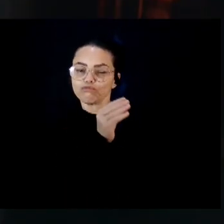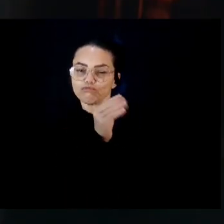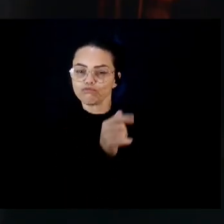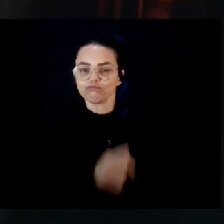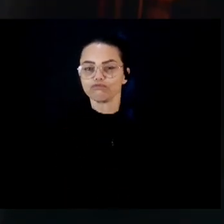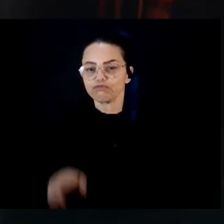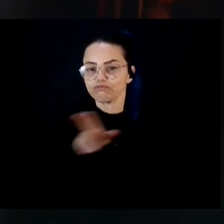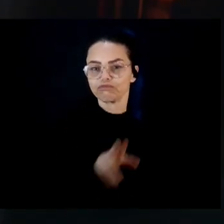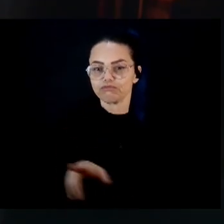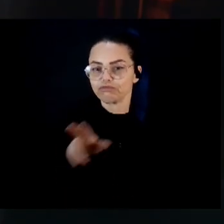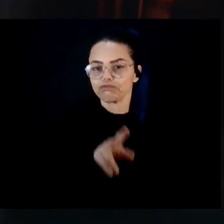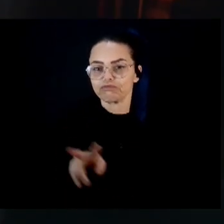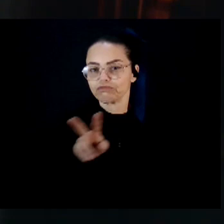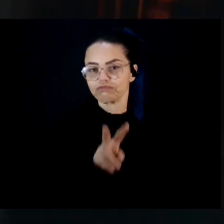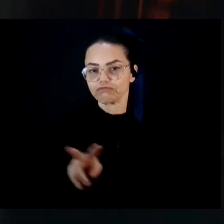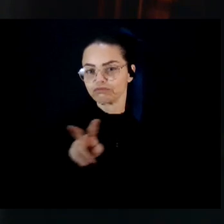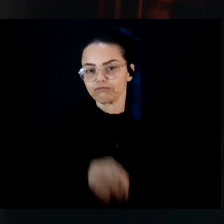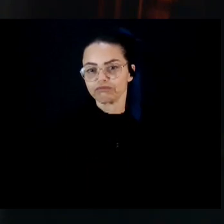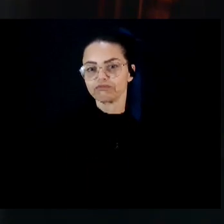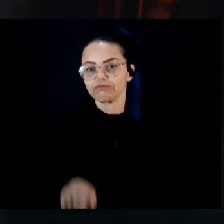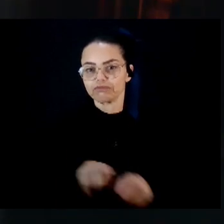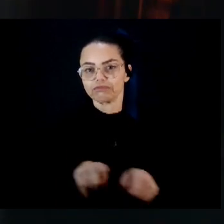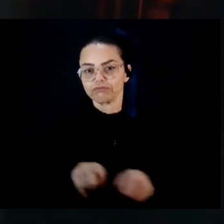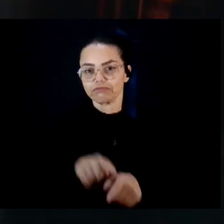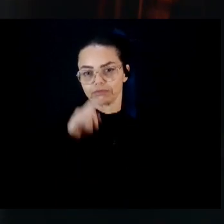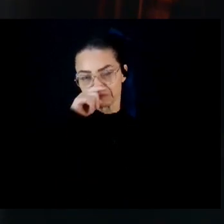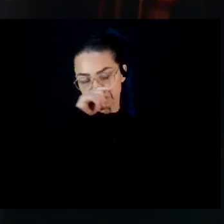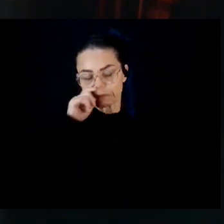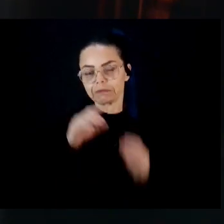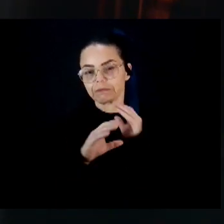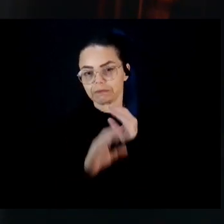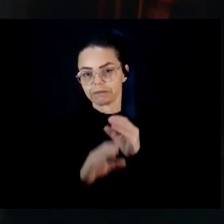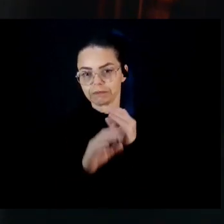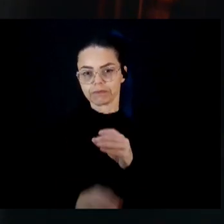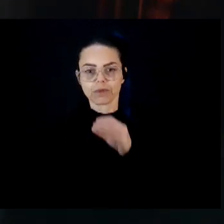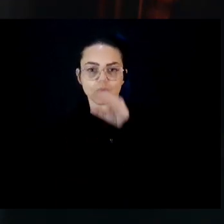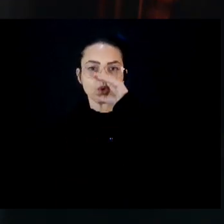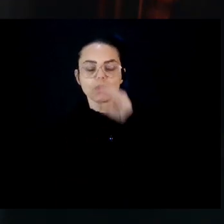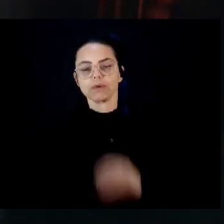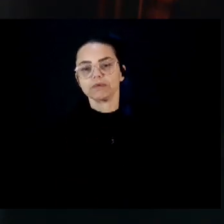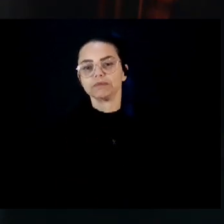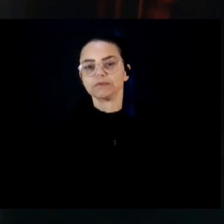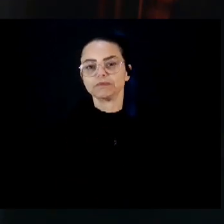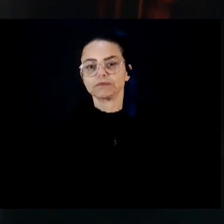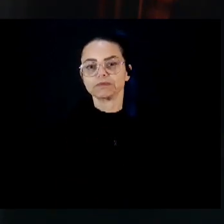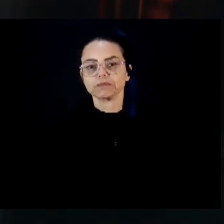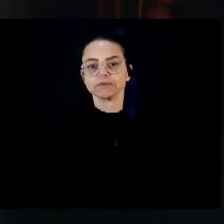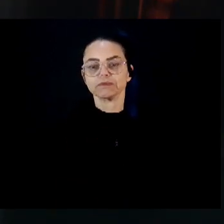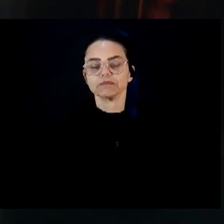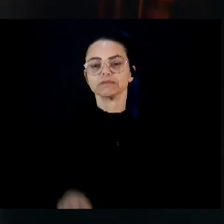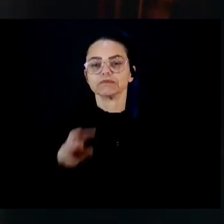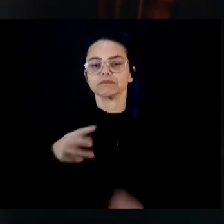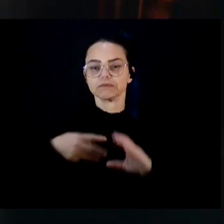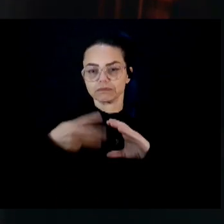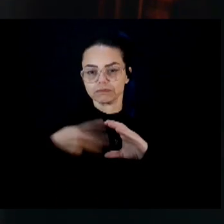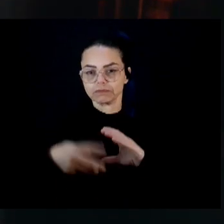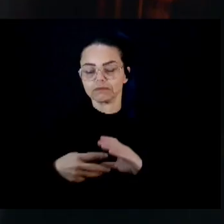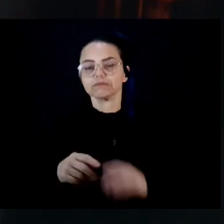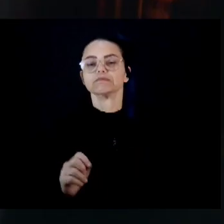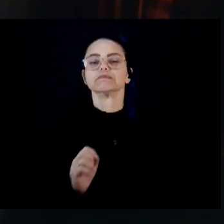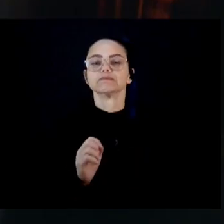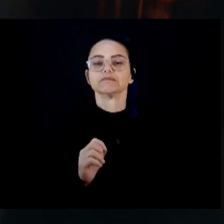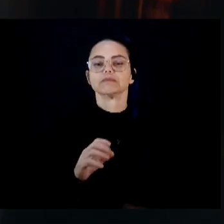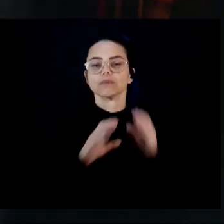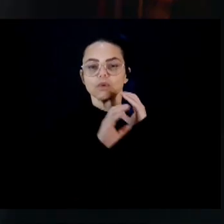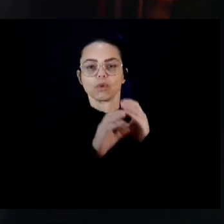das vitaminas e também dos suplementos. E quando a gente fala em suplementos, doutora, creatina, whey protein, pré-treino,